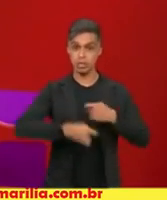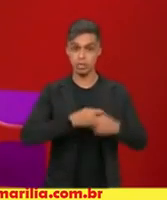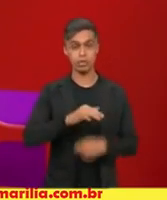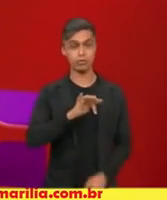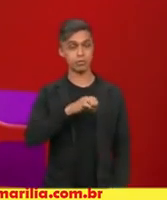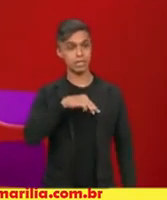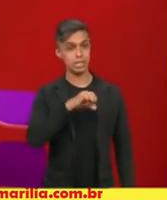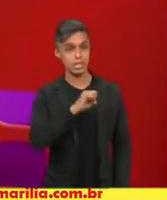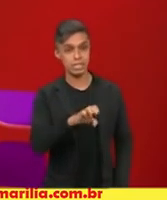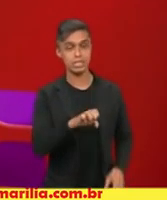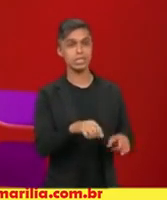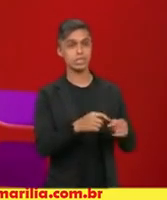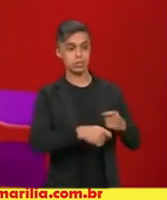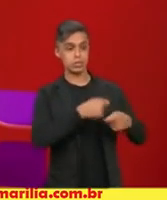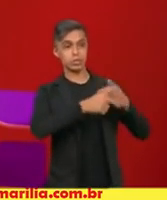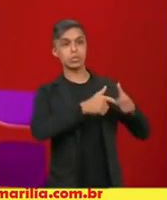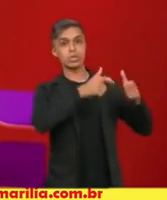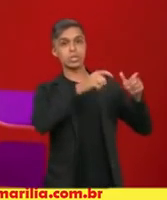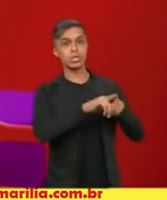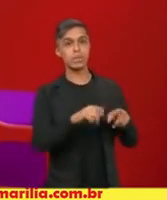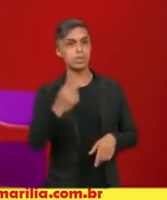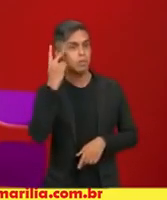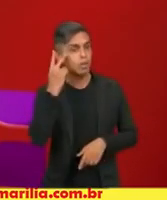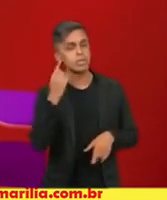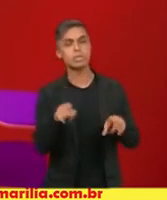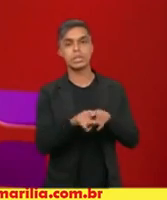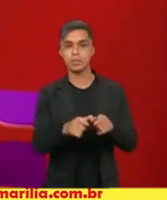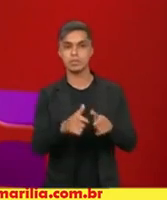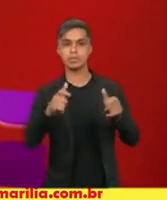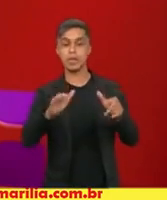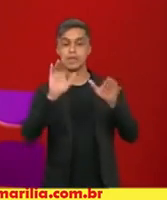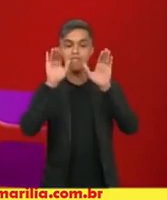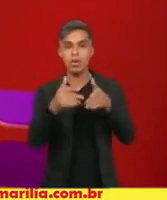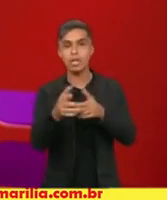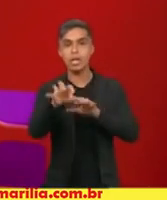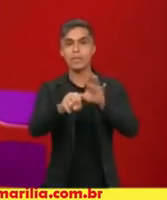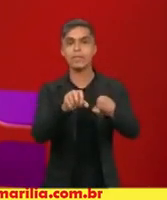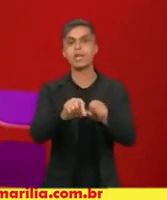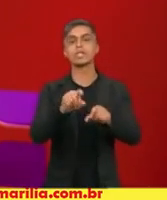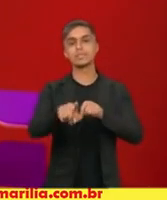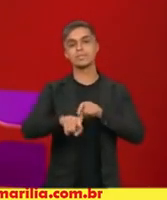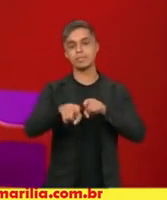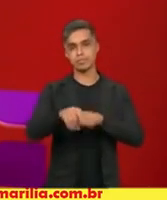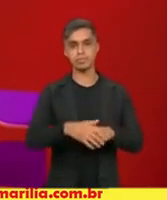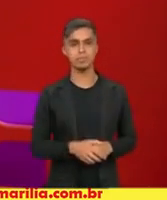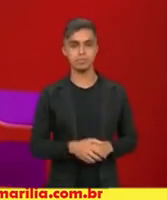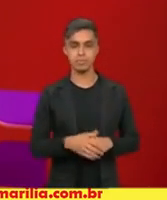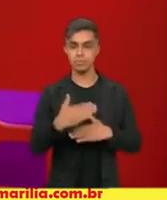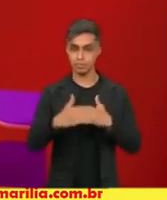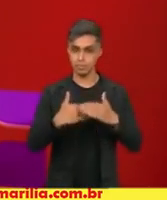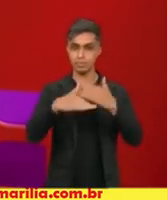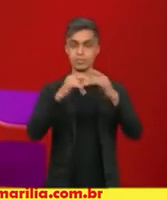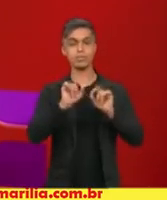a economia paulista passa a congraçar o principal do capital produtivo nacional, que é agrário naquele então. Ou seja, há